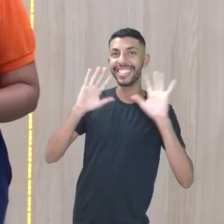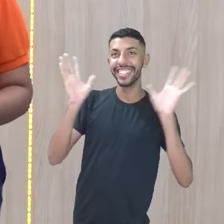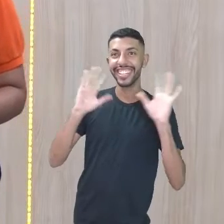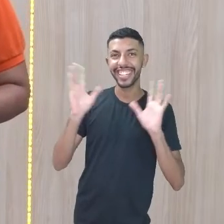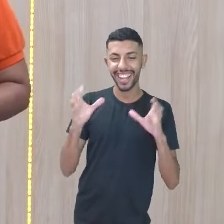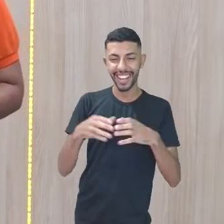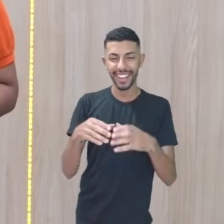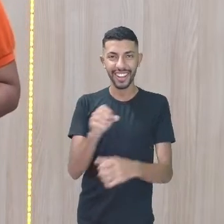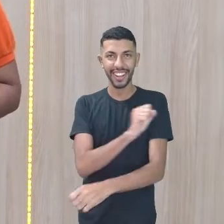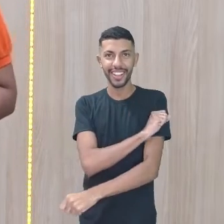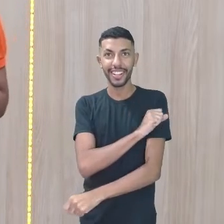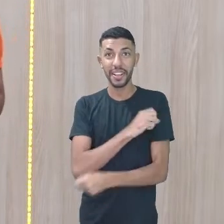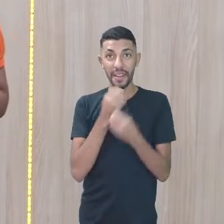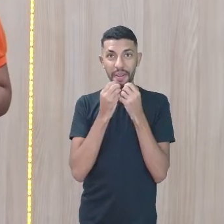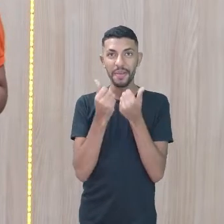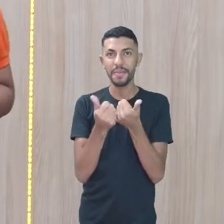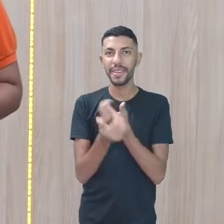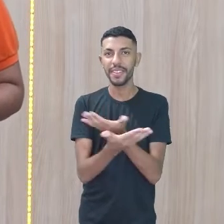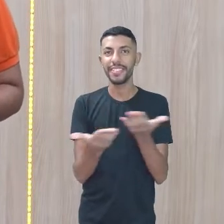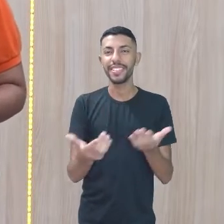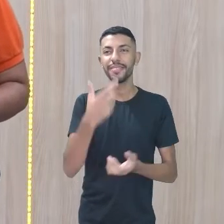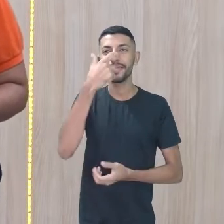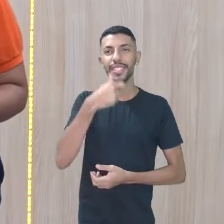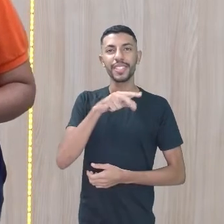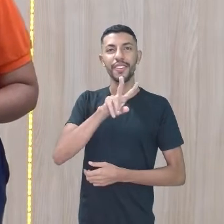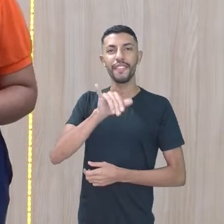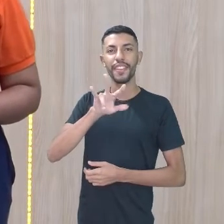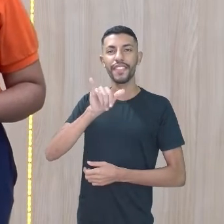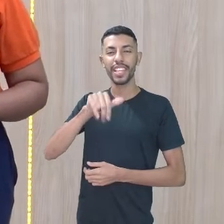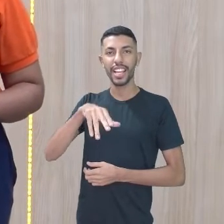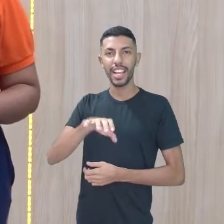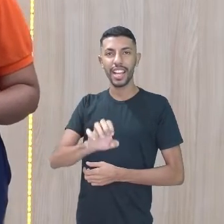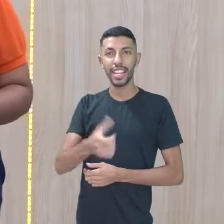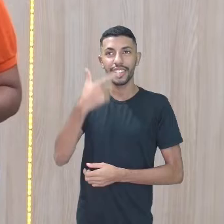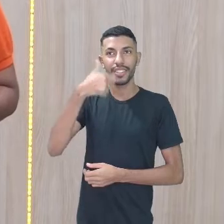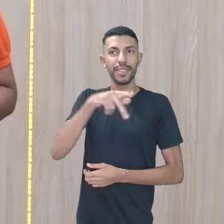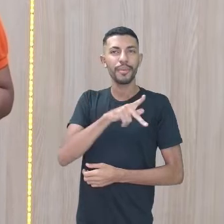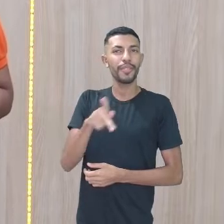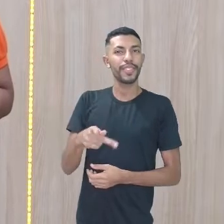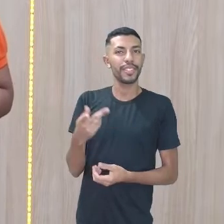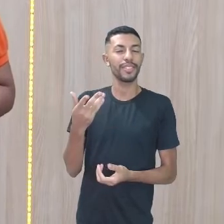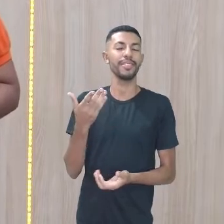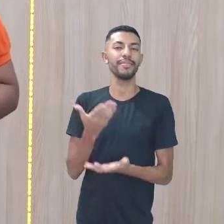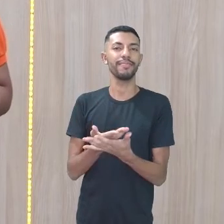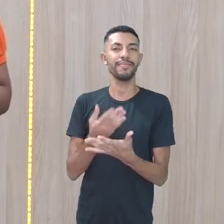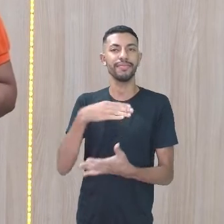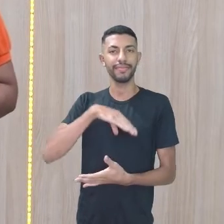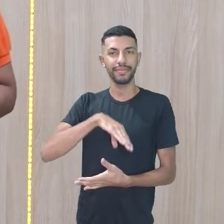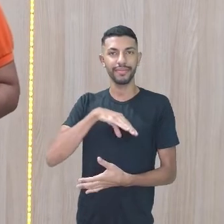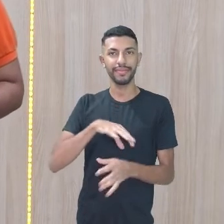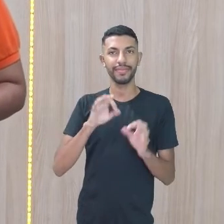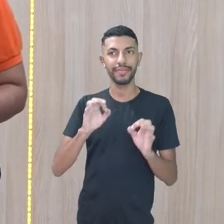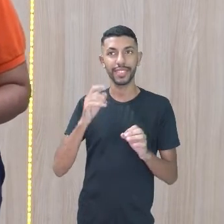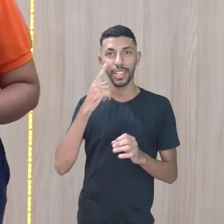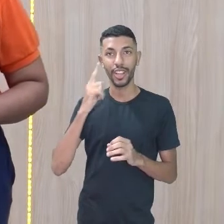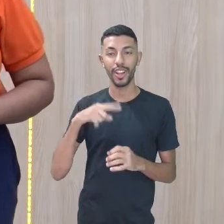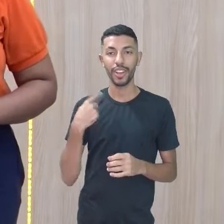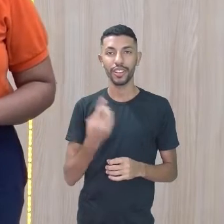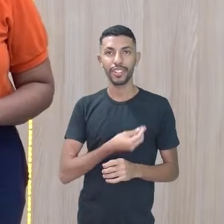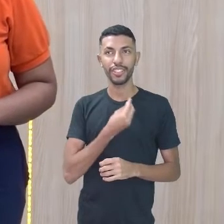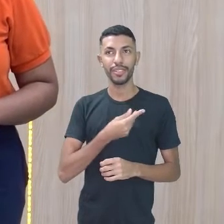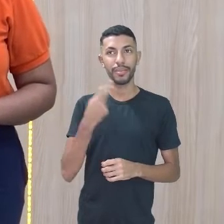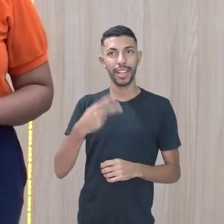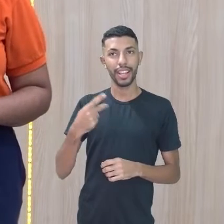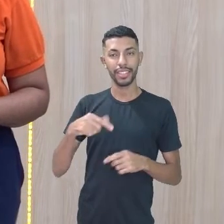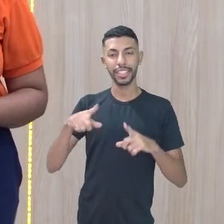Olá, oitavo ano, tudo bem com vocês? Eu sou Viviane Santos, eu serei sua professora de língua portuguesa, tá certo? Nós estamos aqui